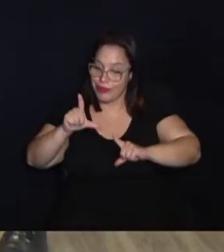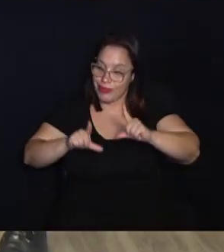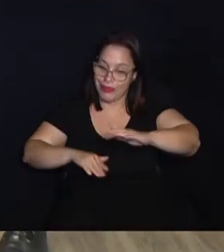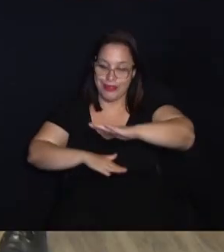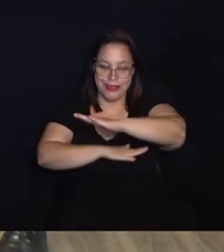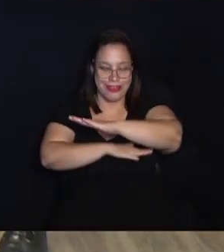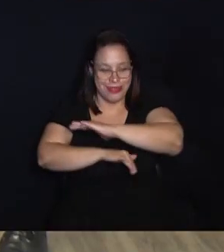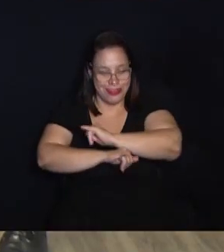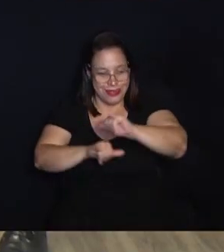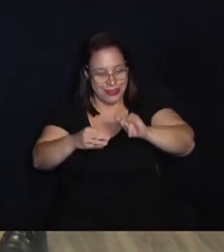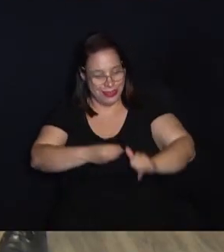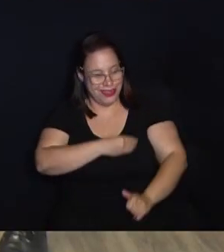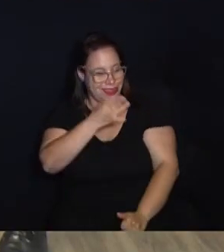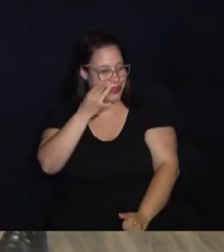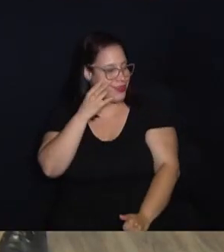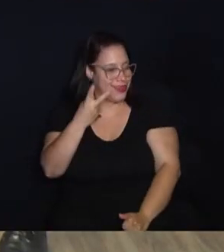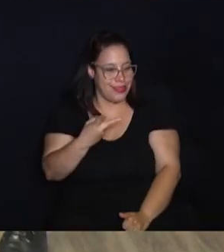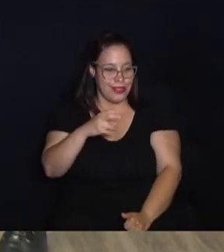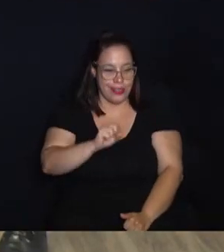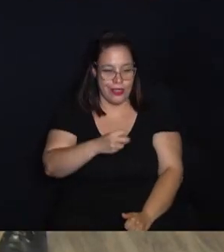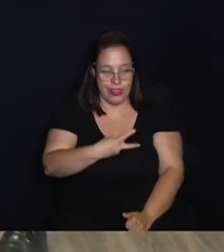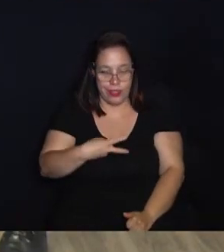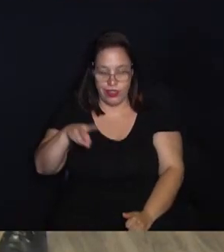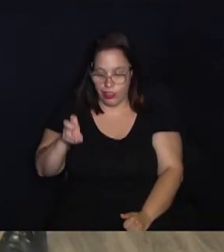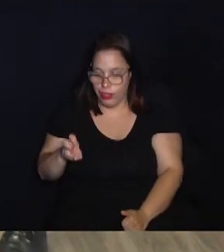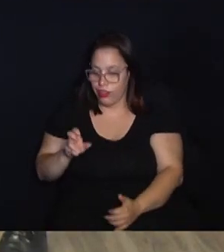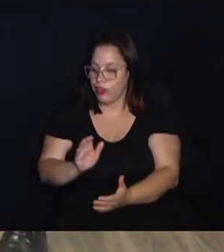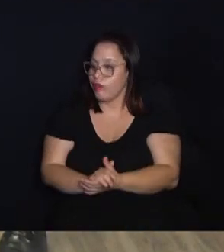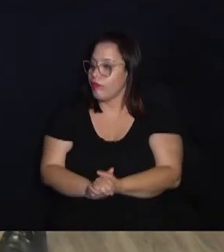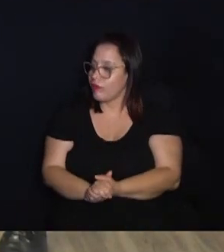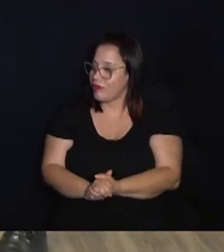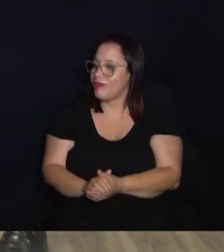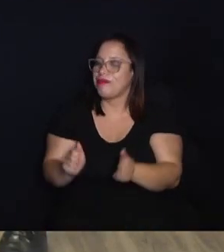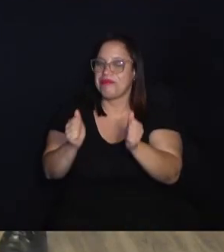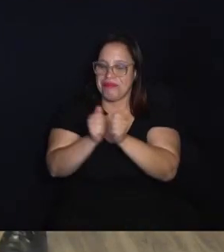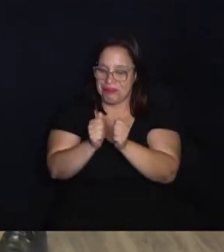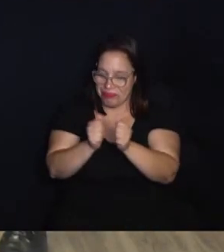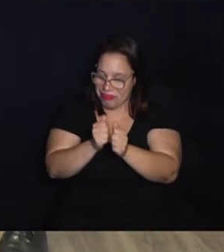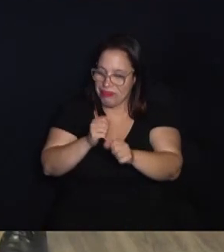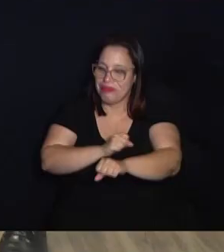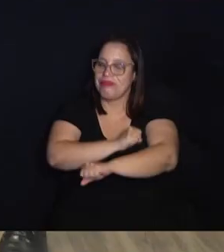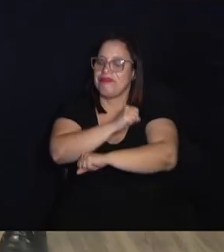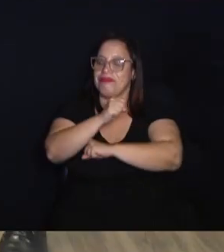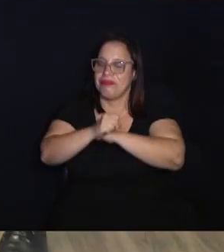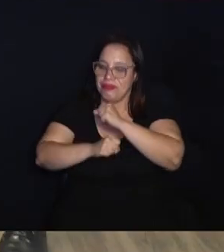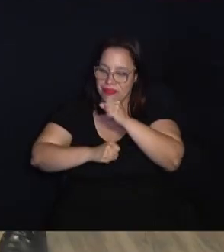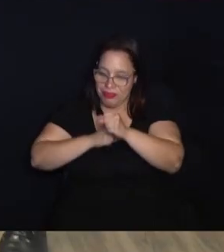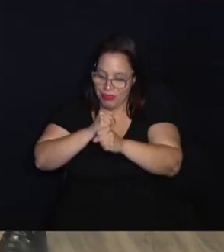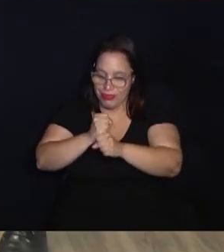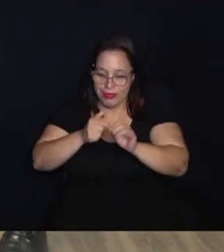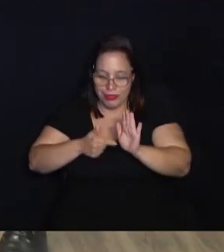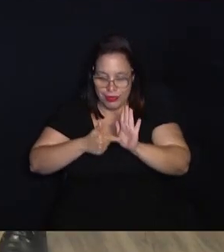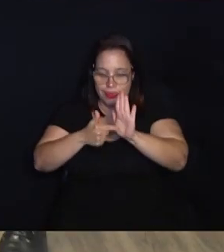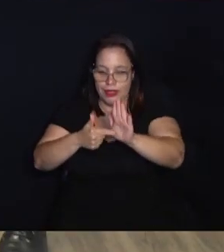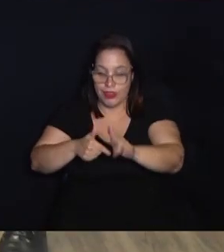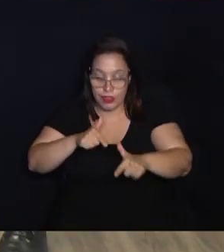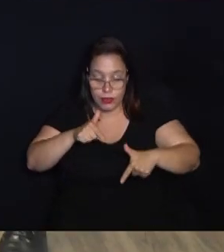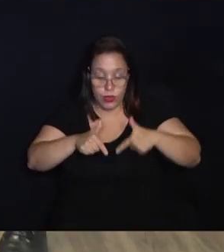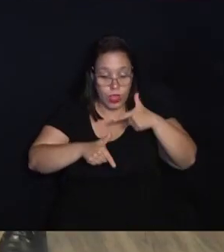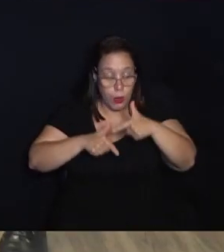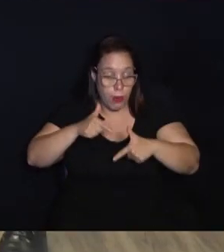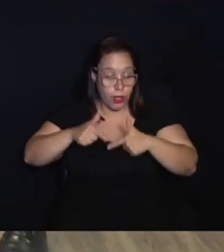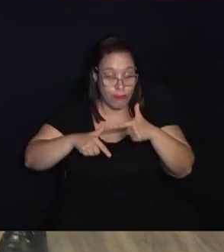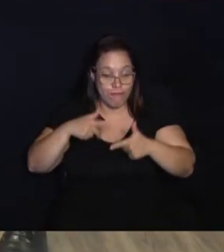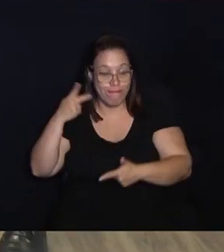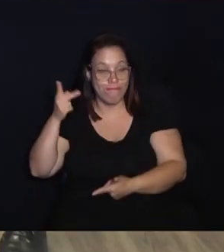Notícia ao vivo de 2025. Estaremos juntos durante todo este ano, mostrando o trabalho dos parlamentares